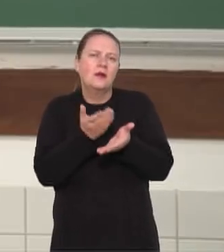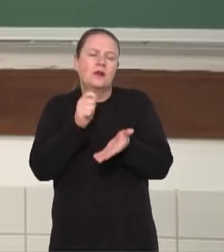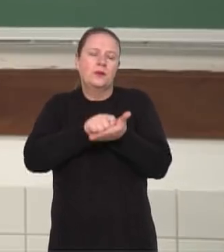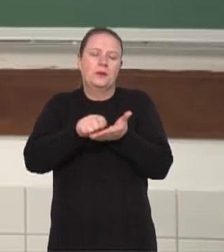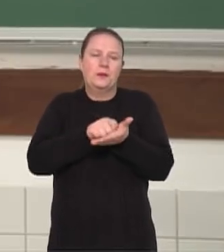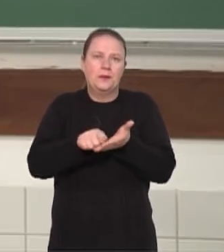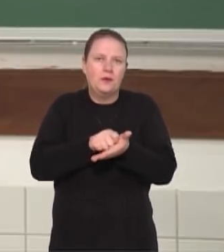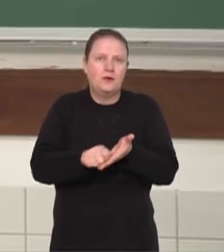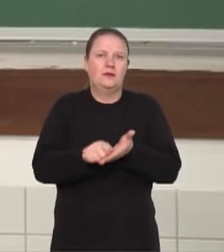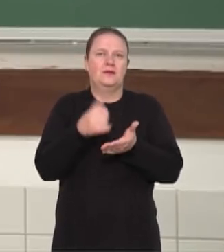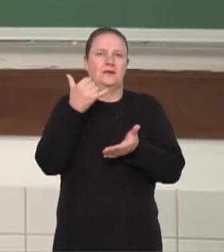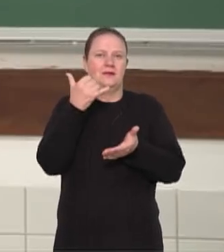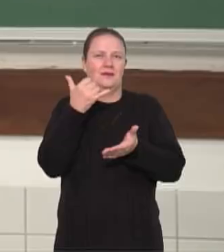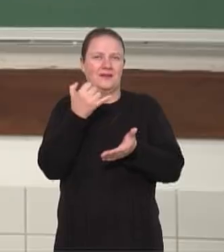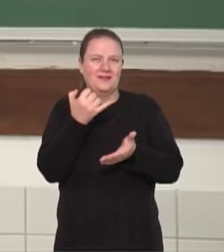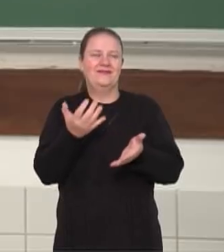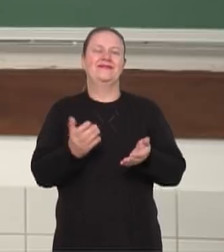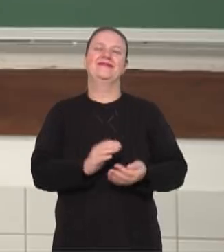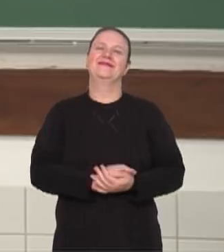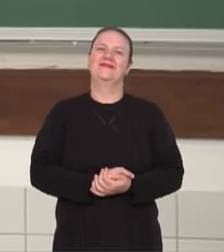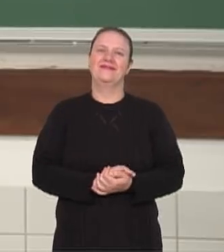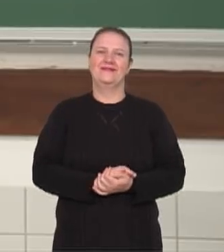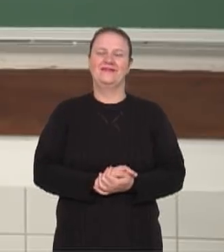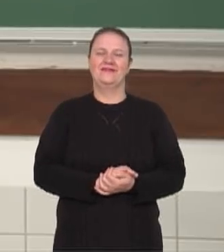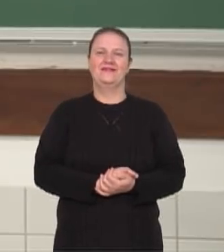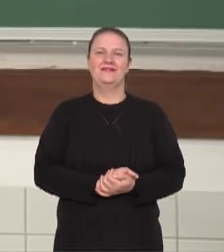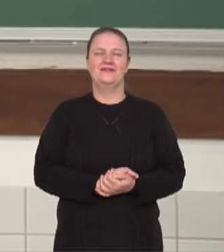borracha, e vamos começar.